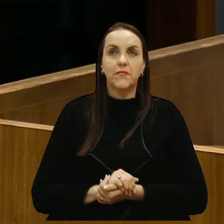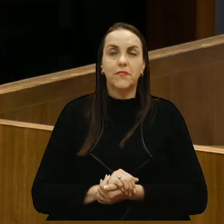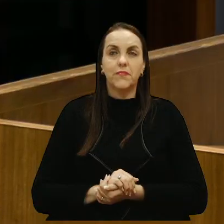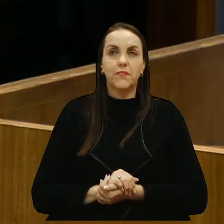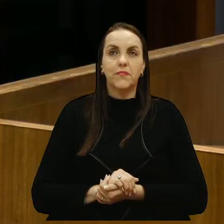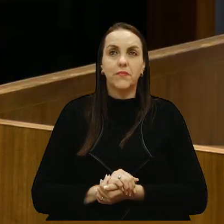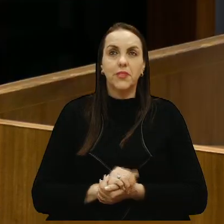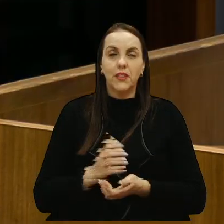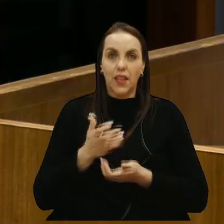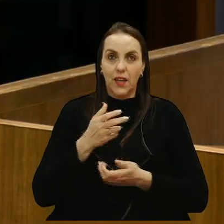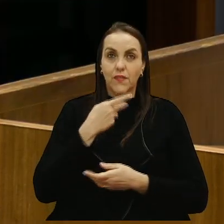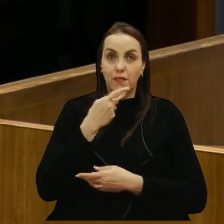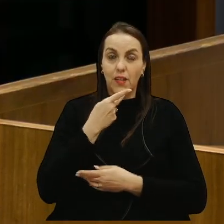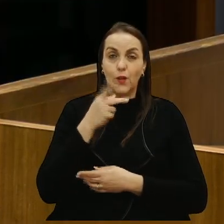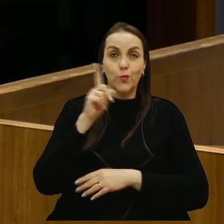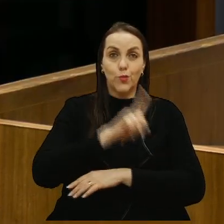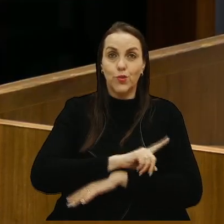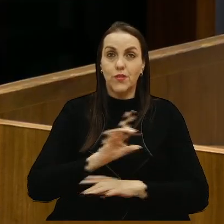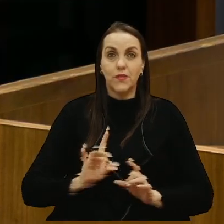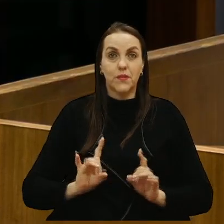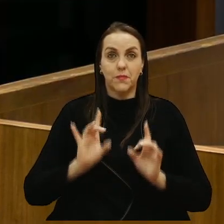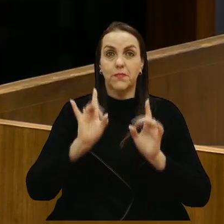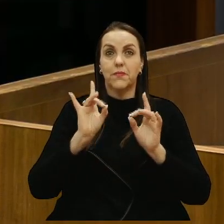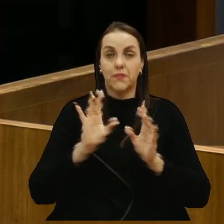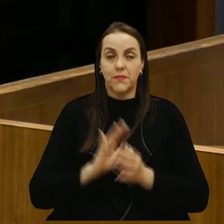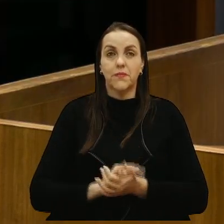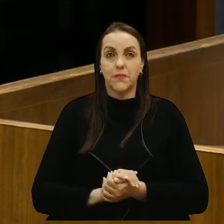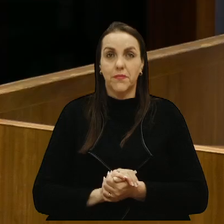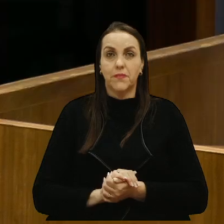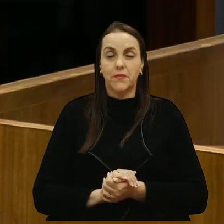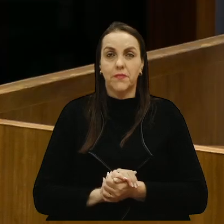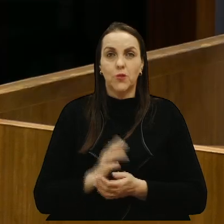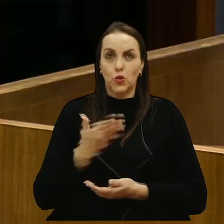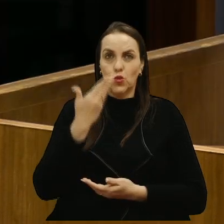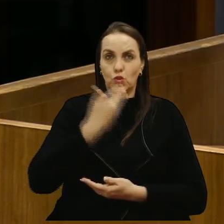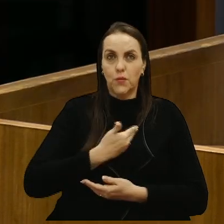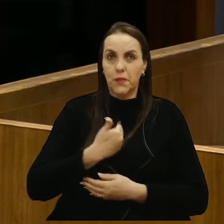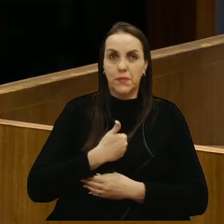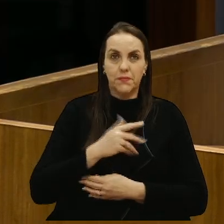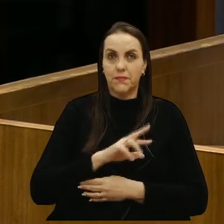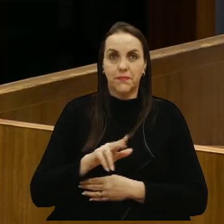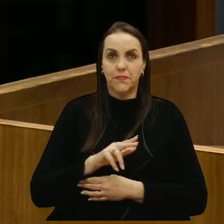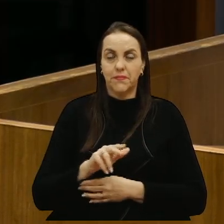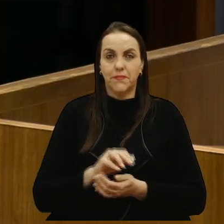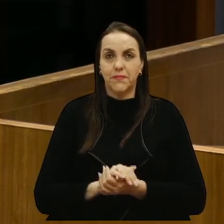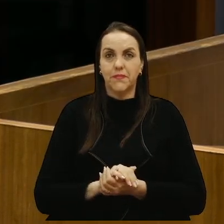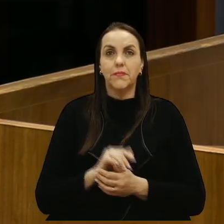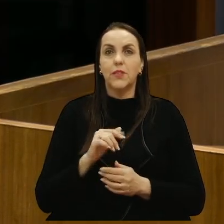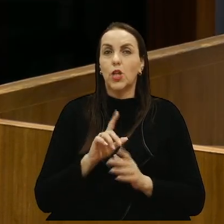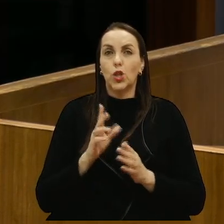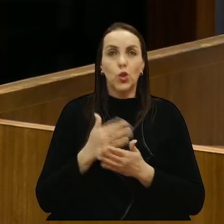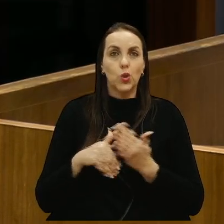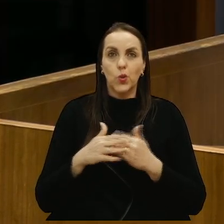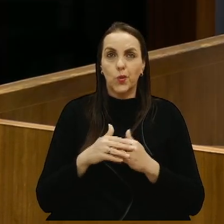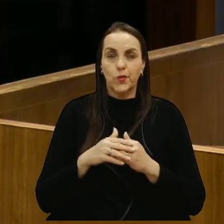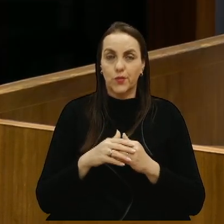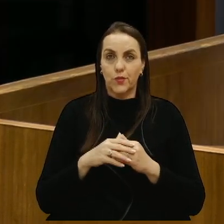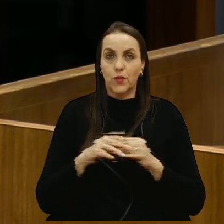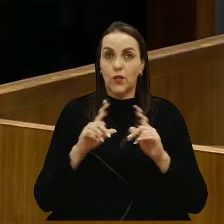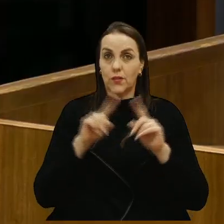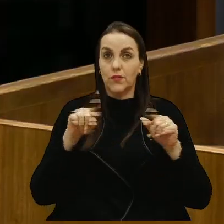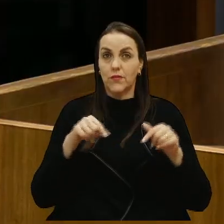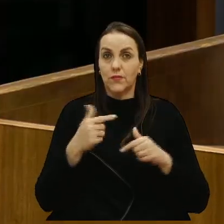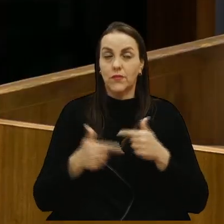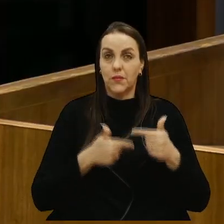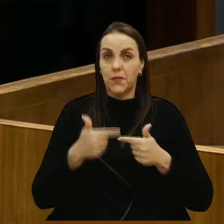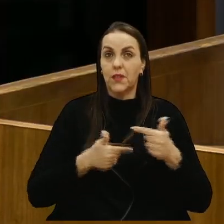Quero dizer que hoje é um dia muito especial não só para mim, mas para os trabalhadores da nossa cidade, para as